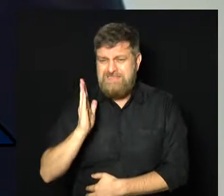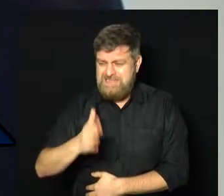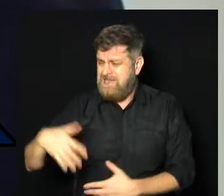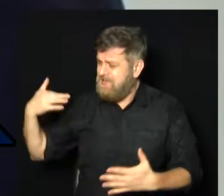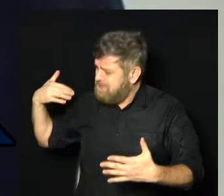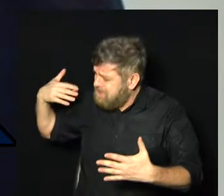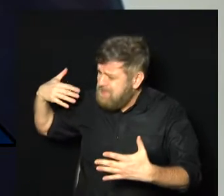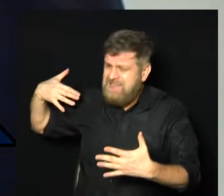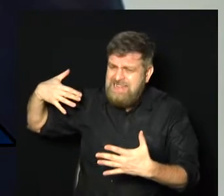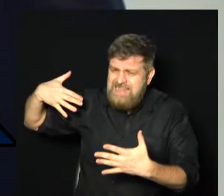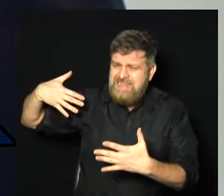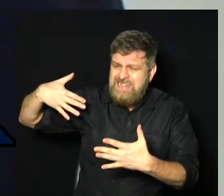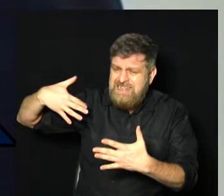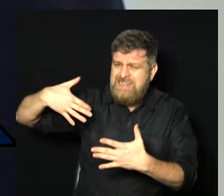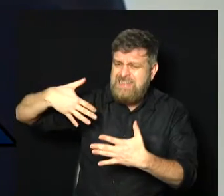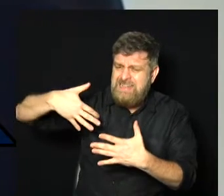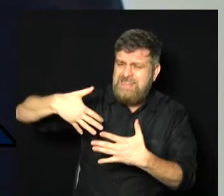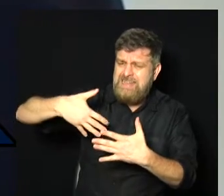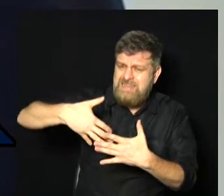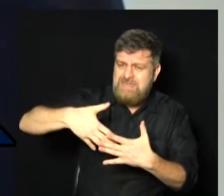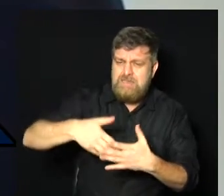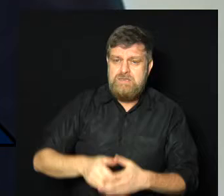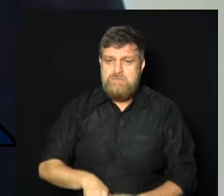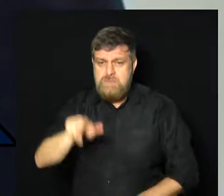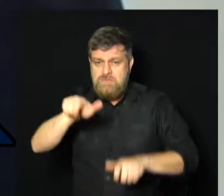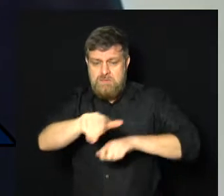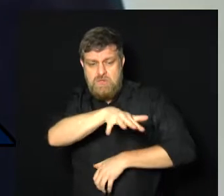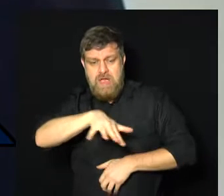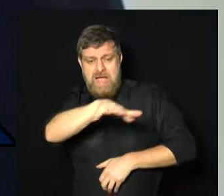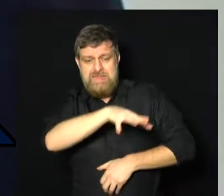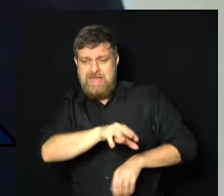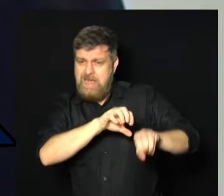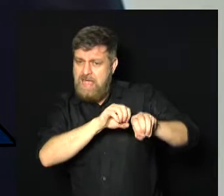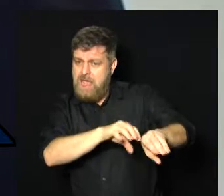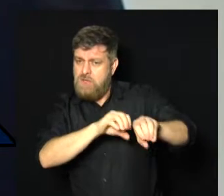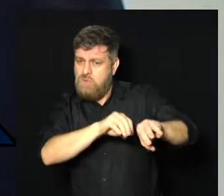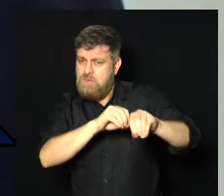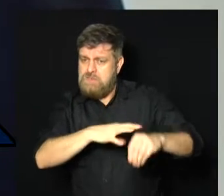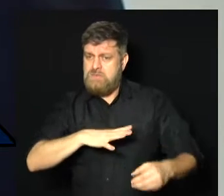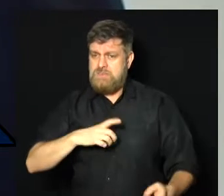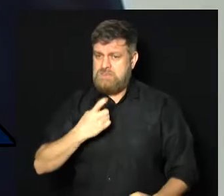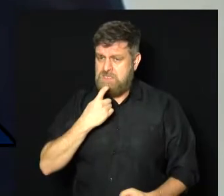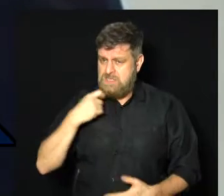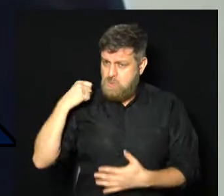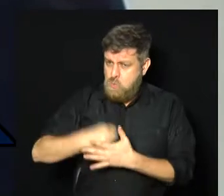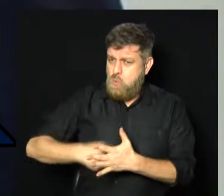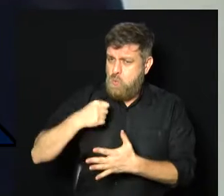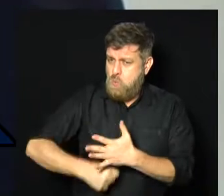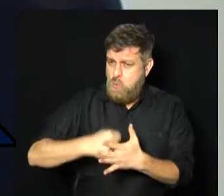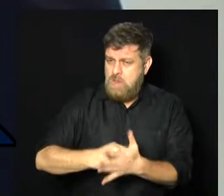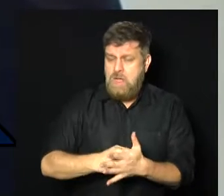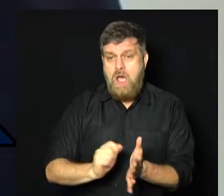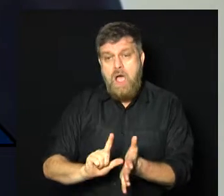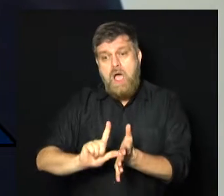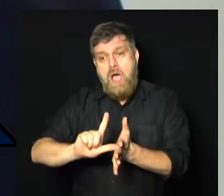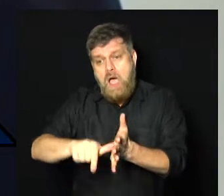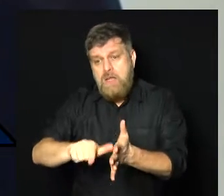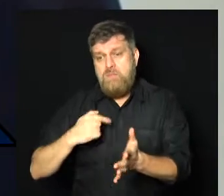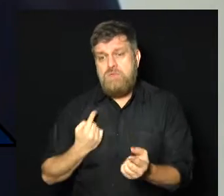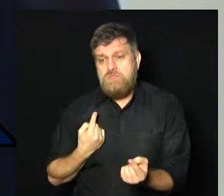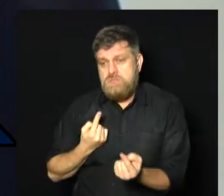tempo as trabalhadoras e trabalhadores da educação aqui na cidade têm lutado, e depois a gente faz o